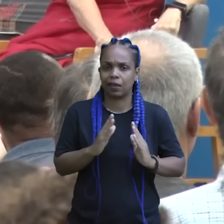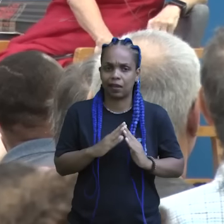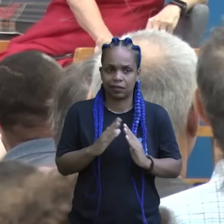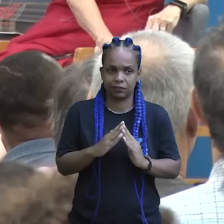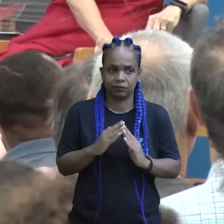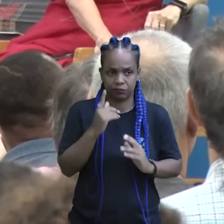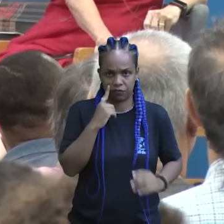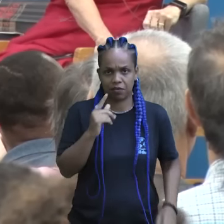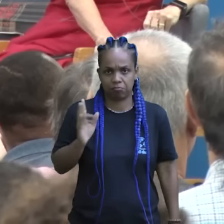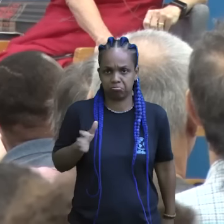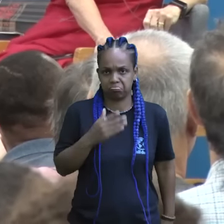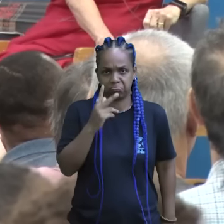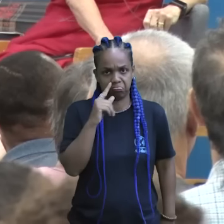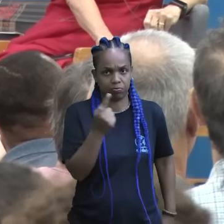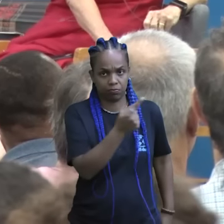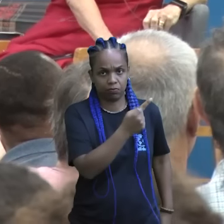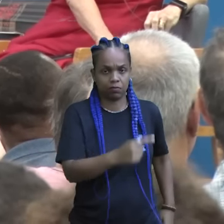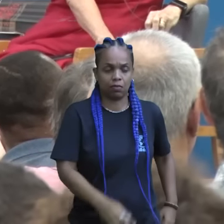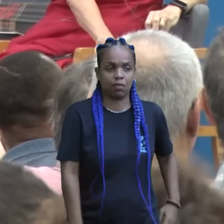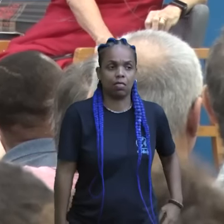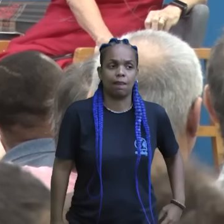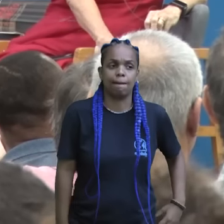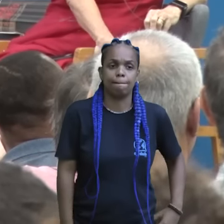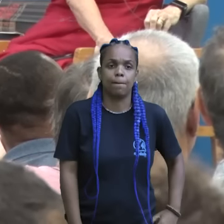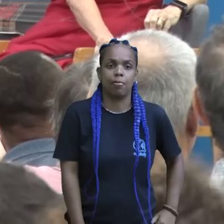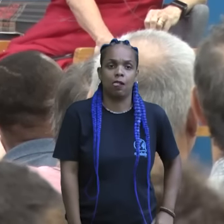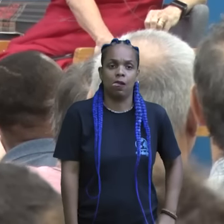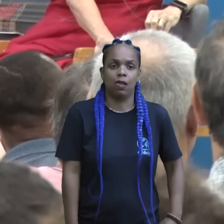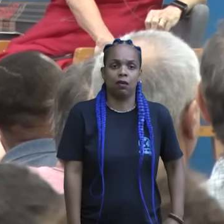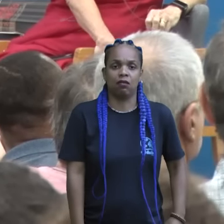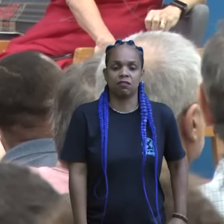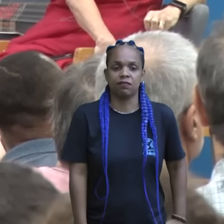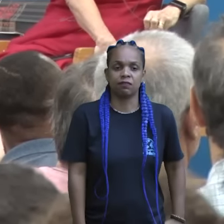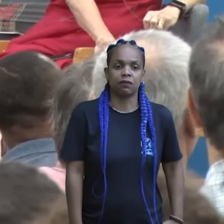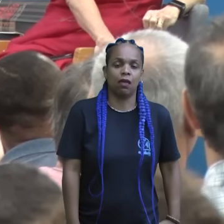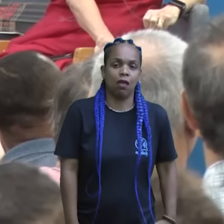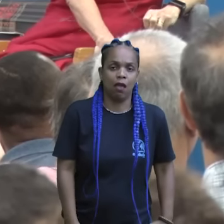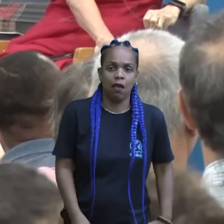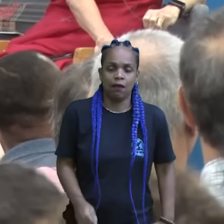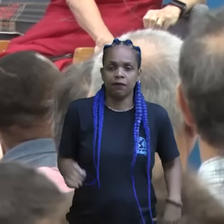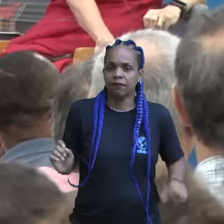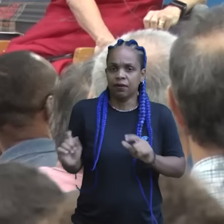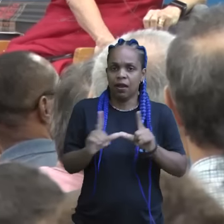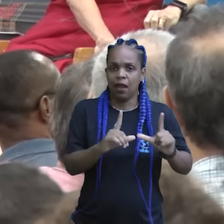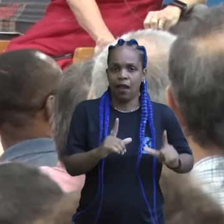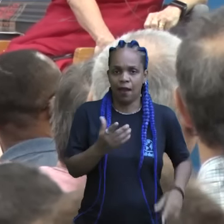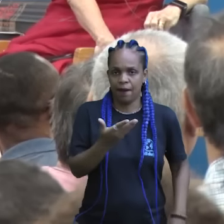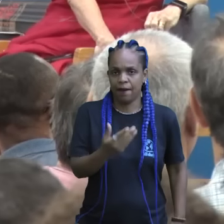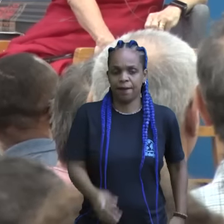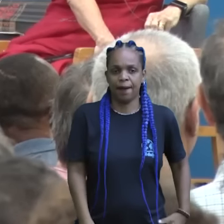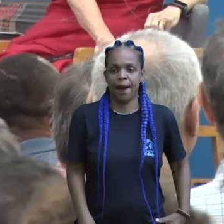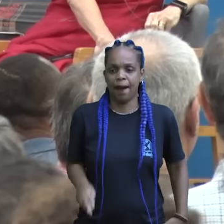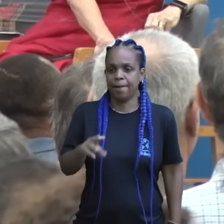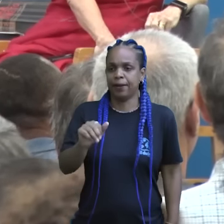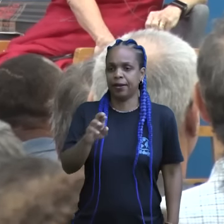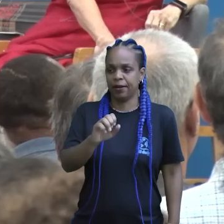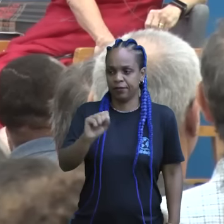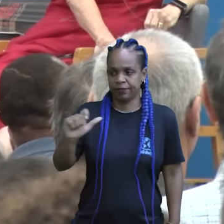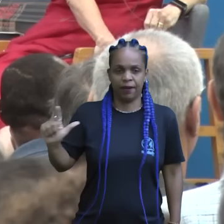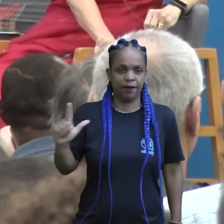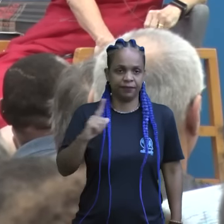Não é essa. Essa é de Mirassol, onde ele foi se tratar e não deu certo. Mas é essa imagem. Aqui, essa é uma